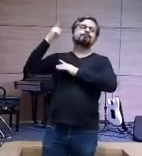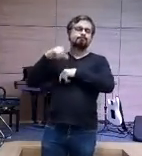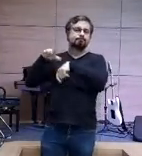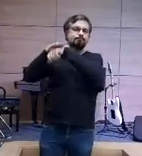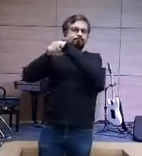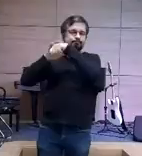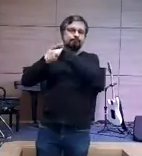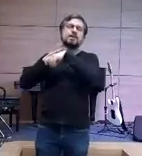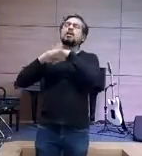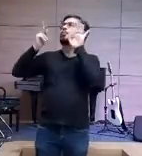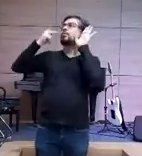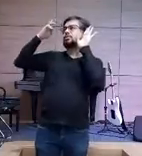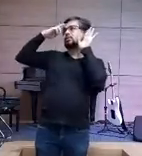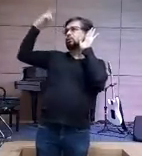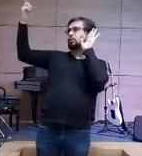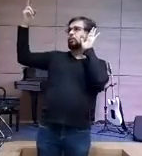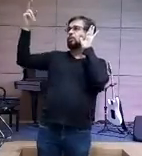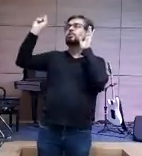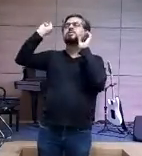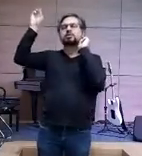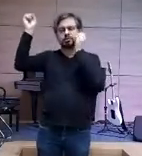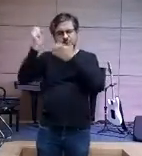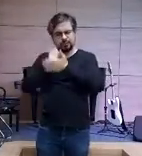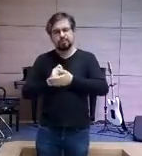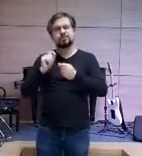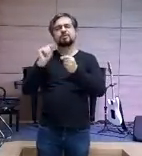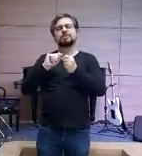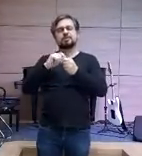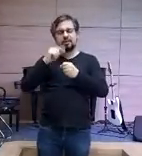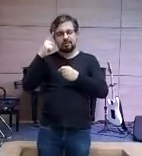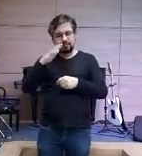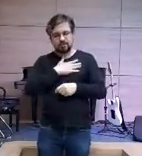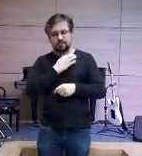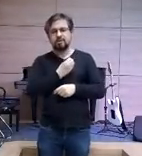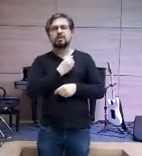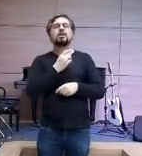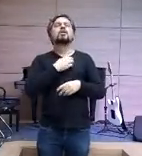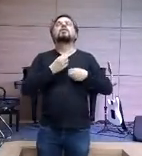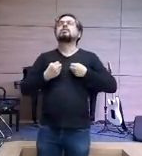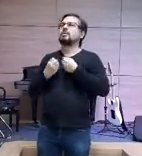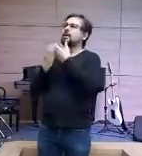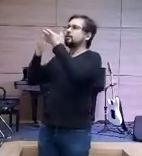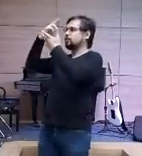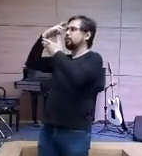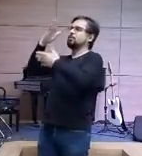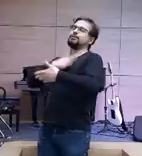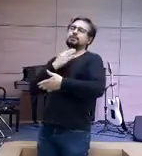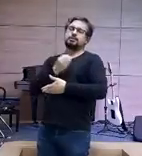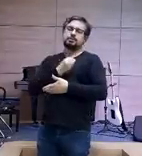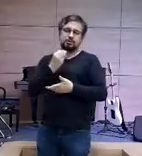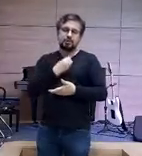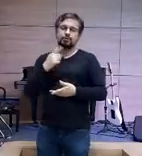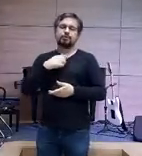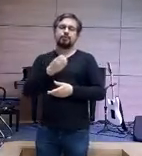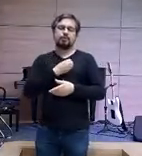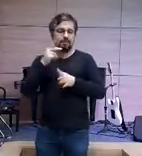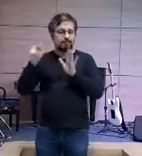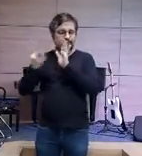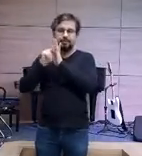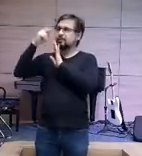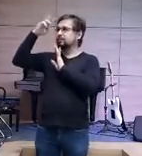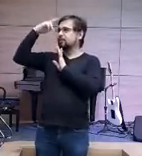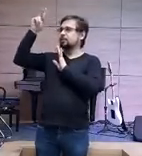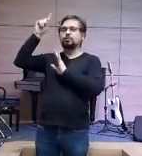falamos e falamos até promessa Senhor se o senhor fizesse na minha vida eu vou dedicar o senhor a minha vida eu vou viver